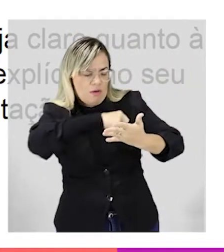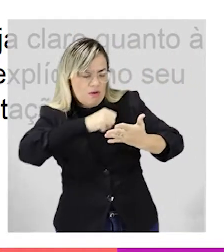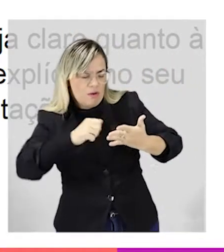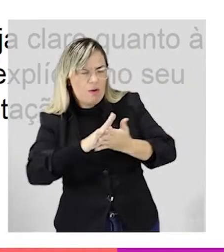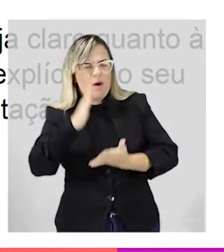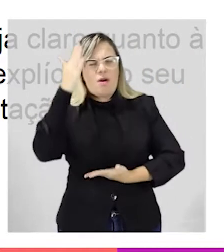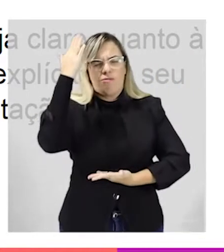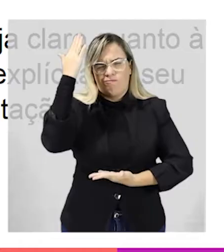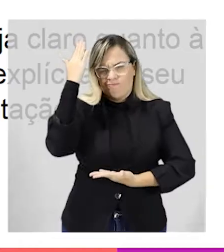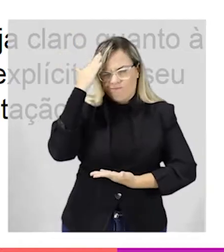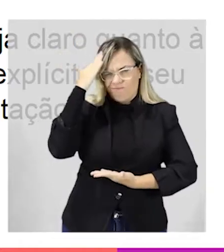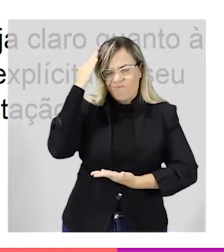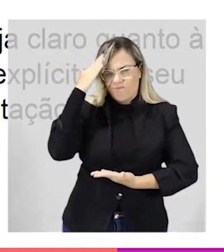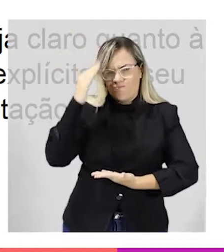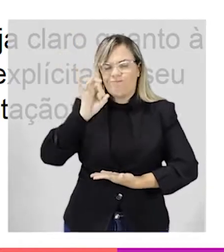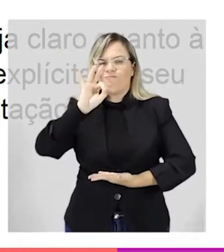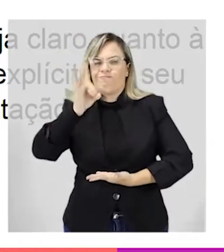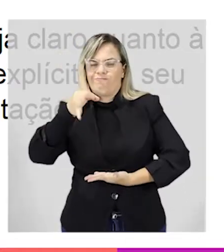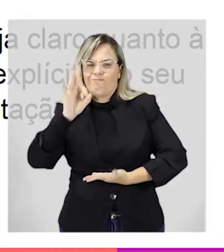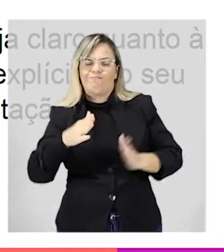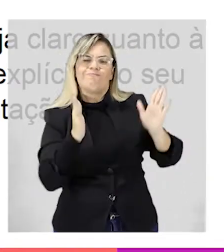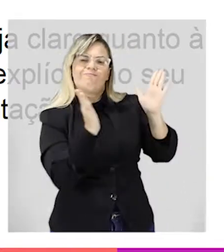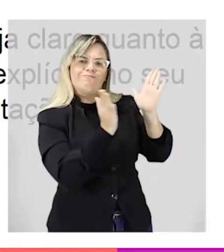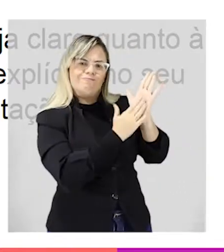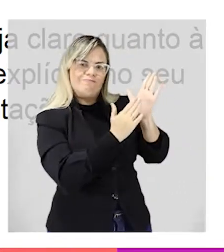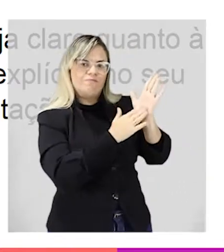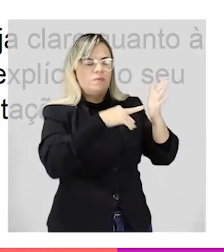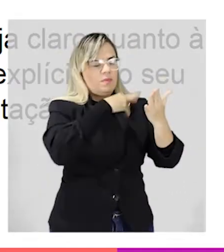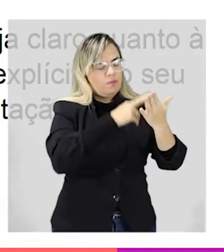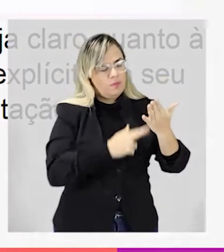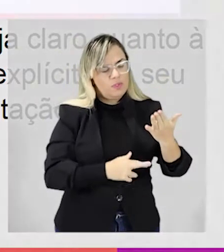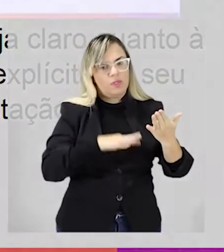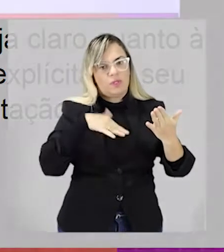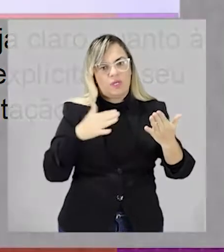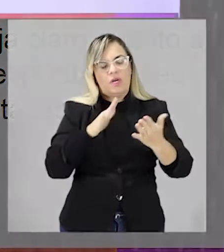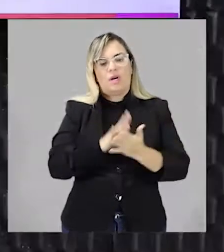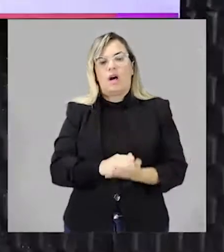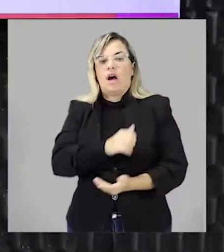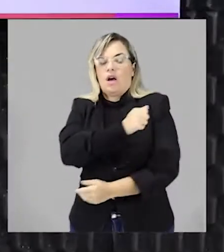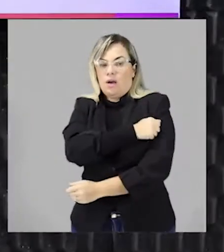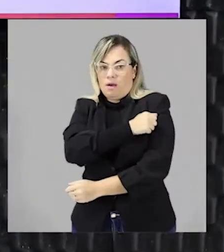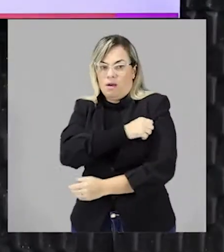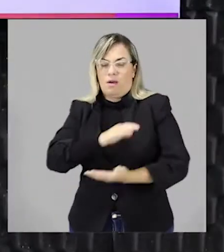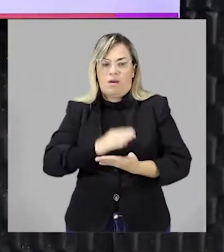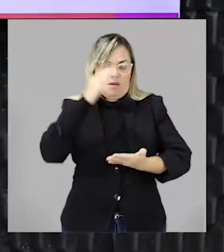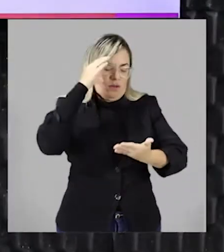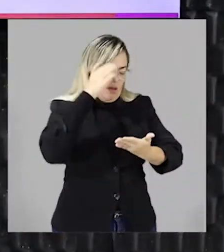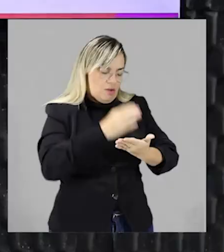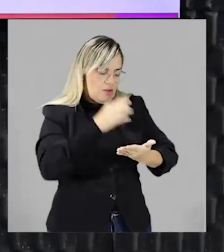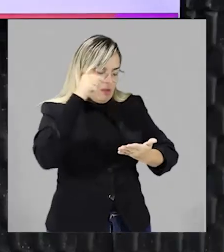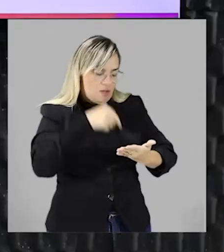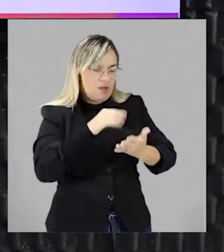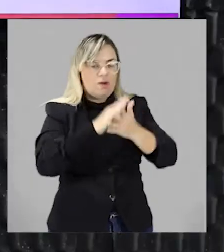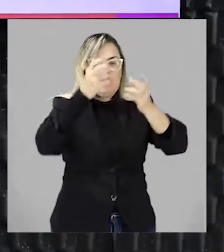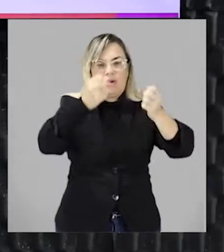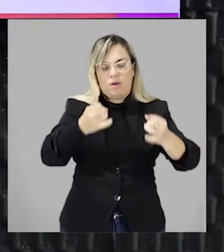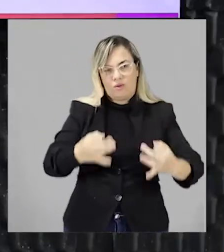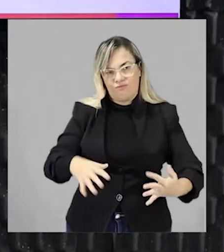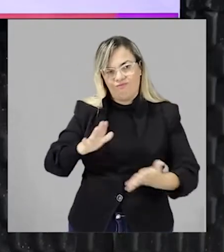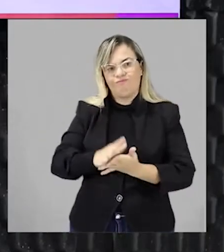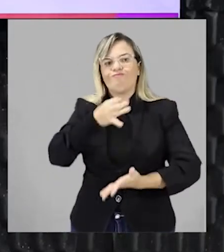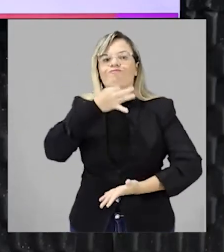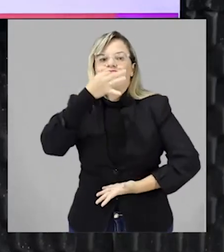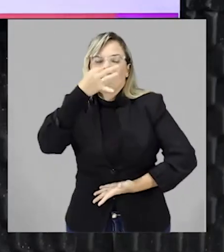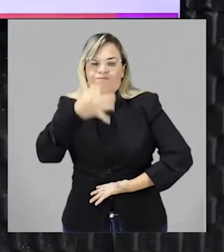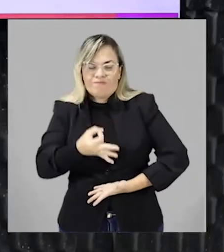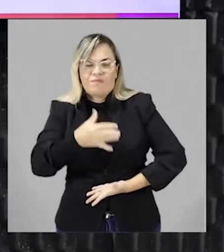compreensão correta da proposta de redação. Então, turma, a tese nada mais é do que o seu ponto de